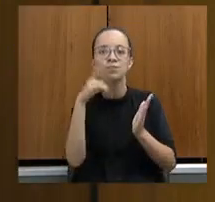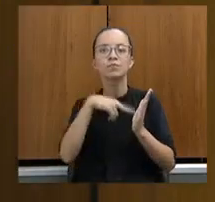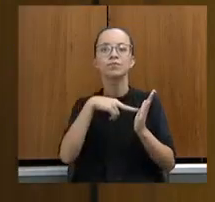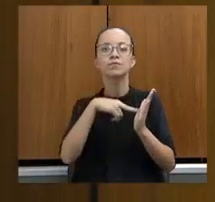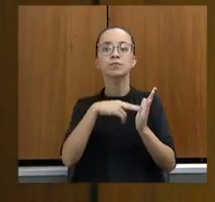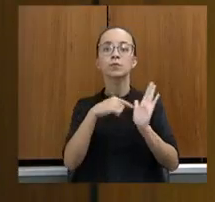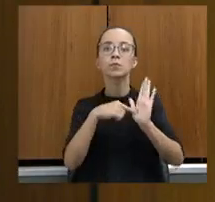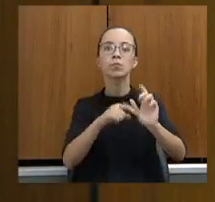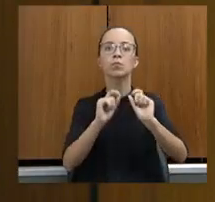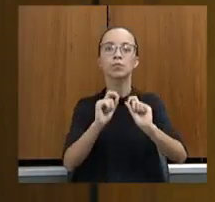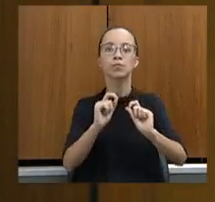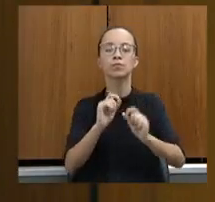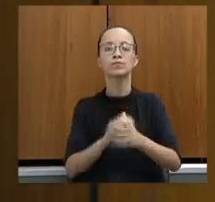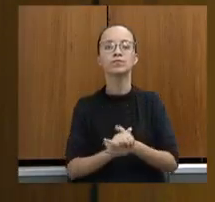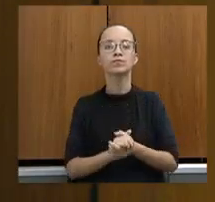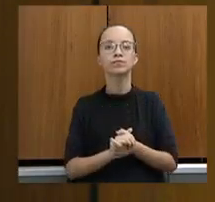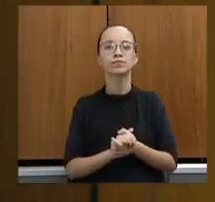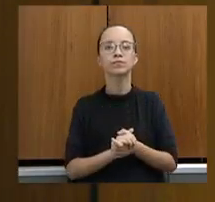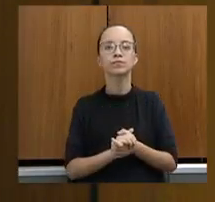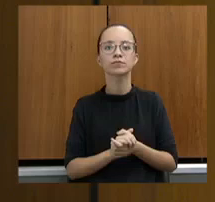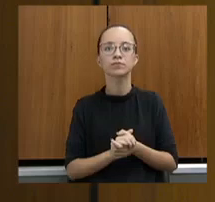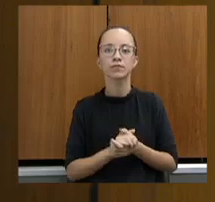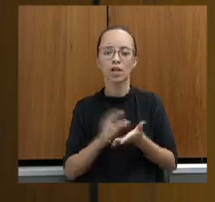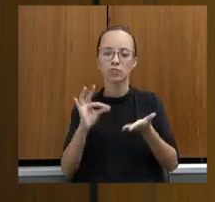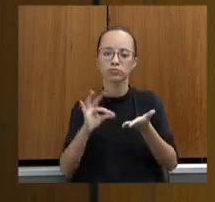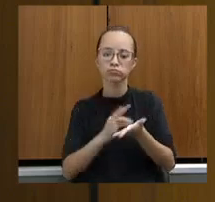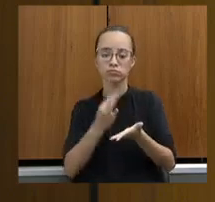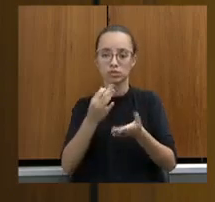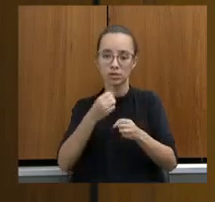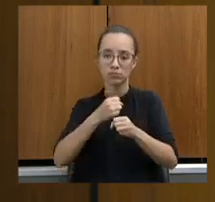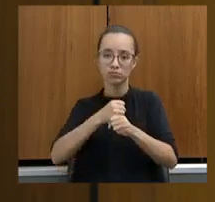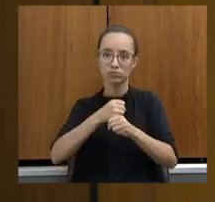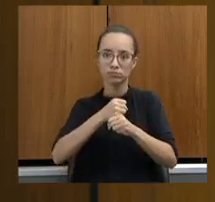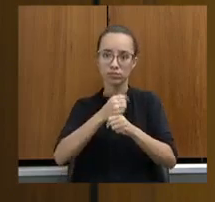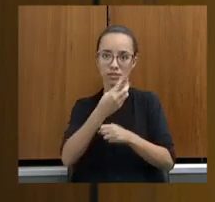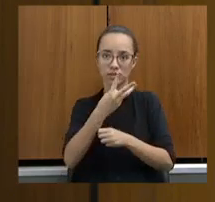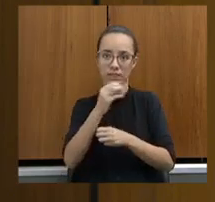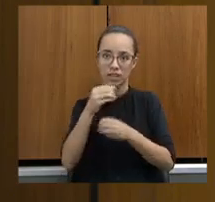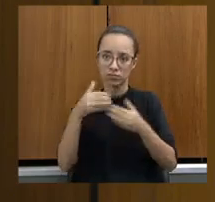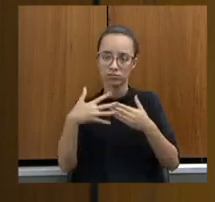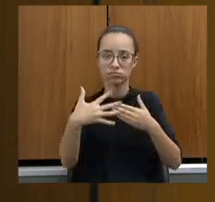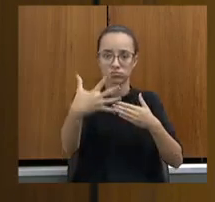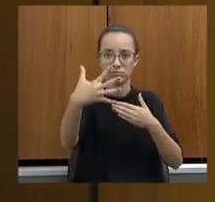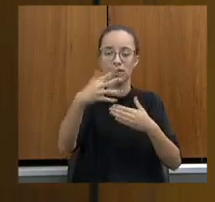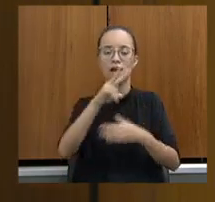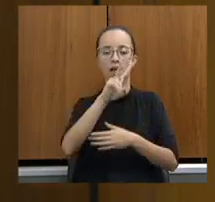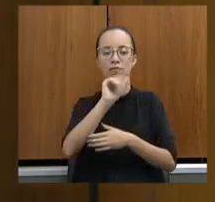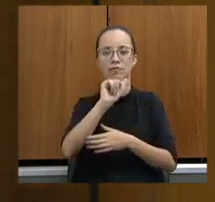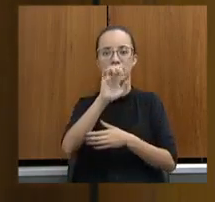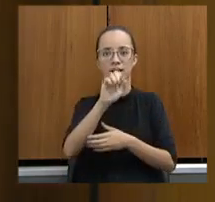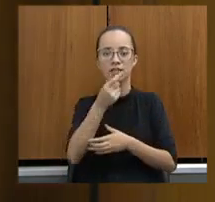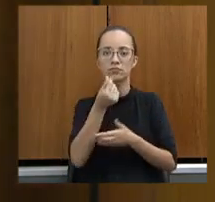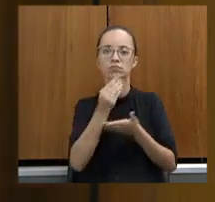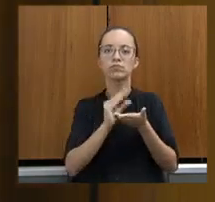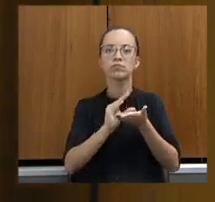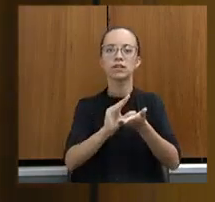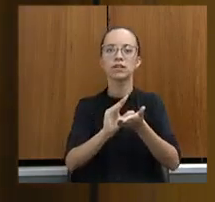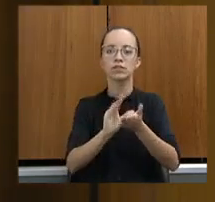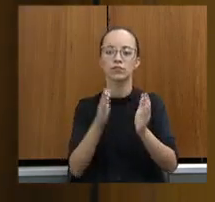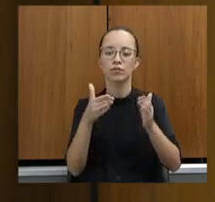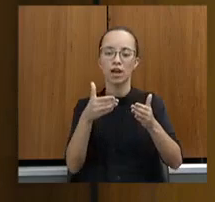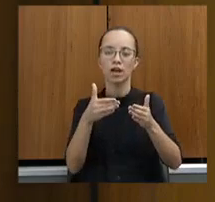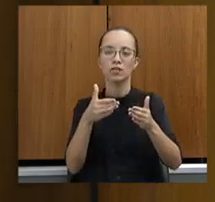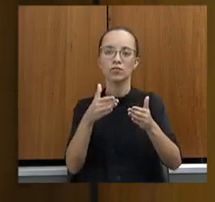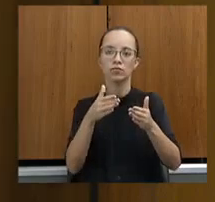quadro Demonstra o seguinte na renovação da concessão da Vale para mais 30 anos a Vale investiu em Minas Gerais